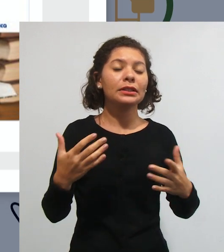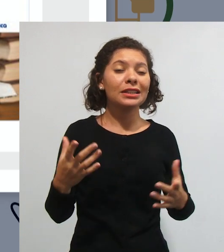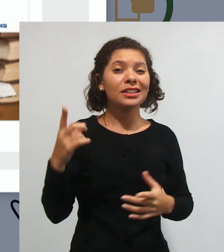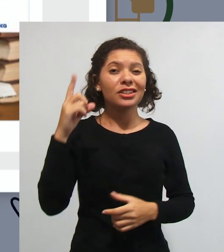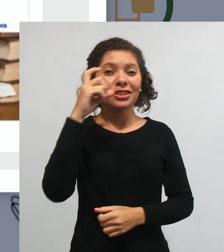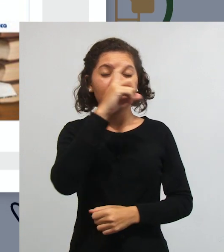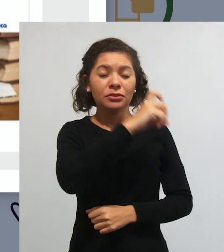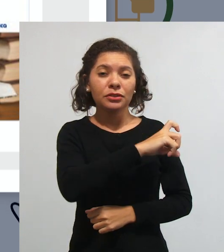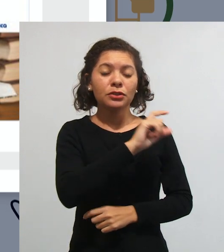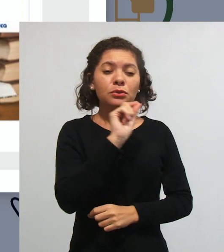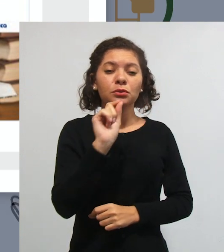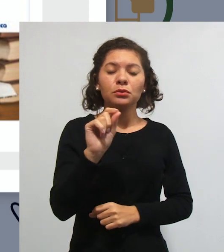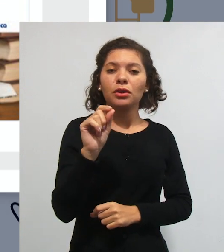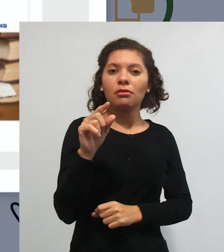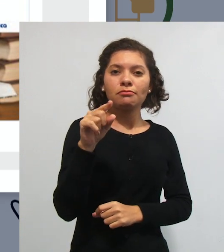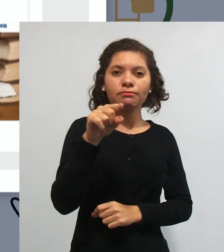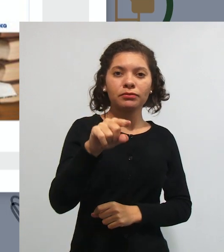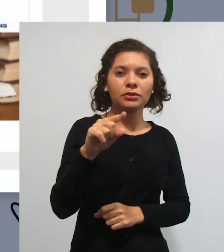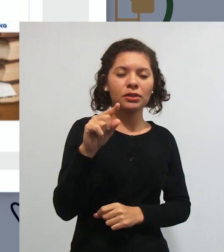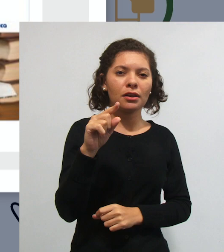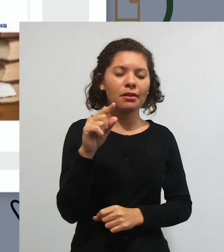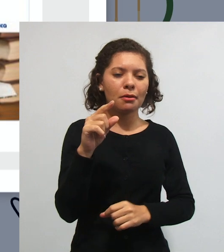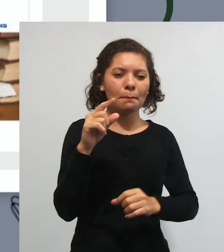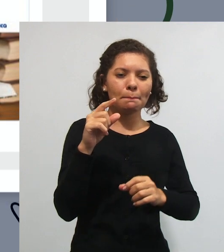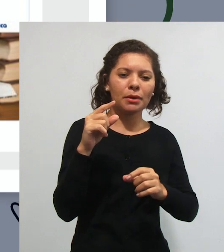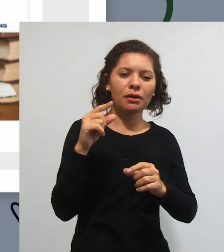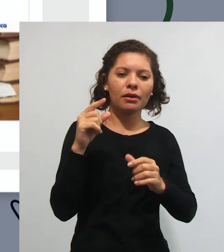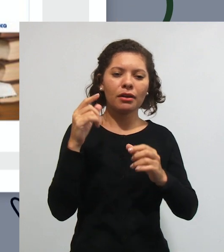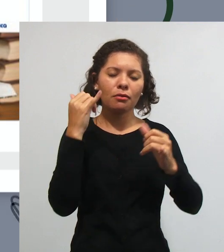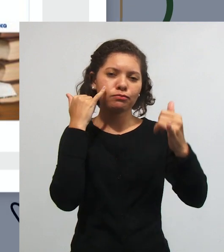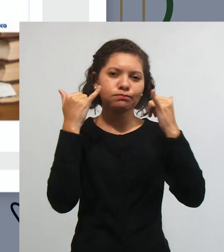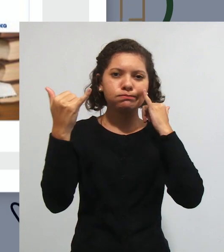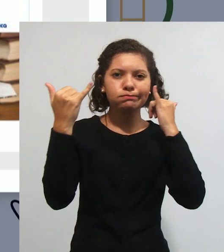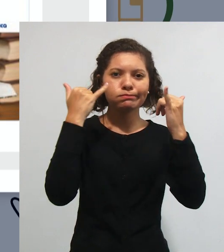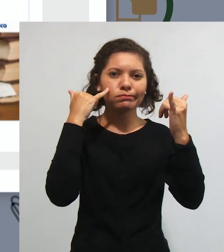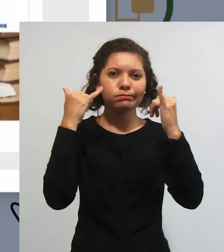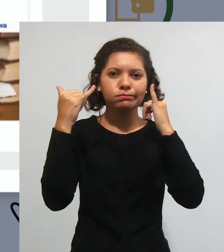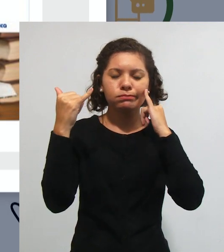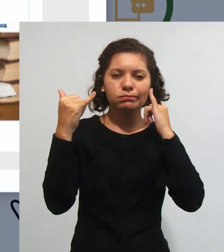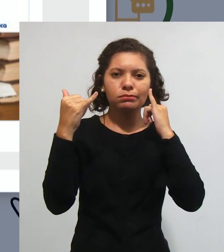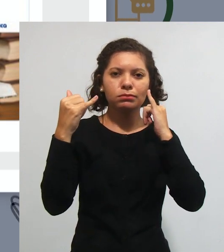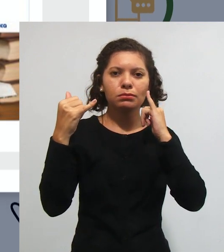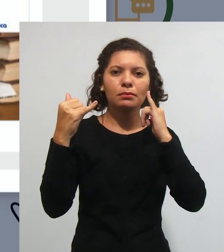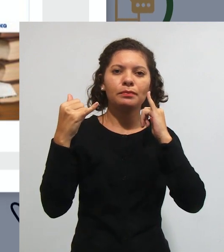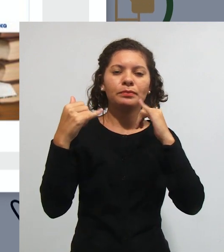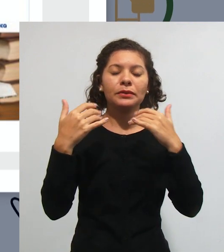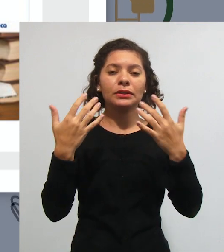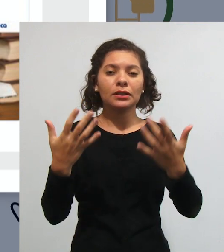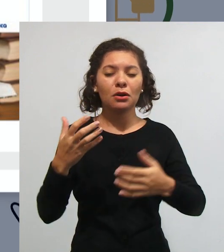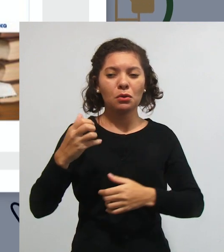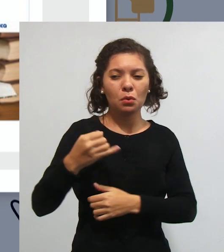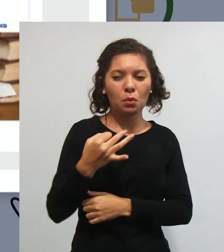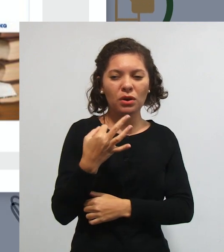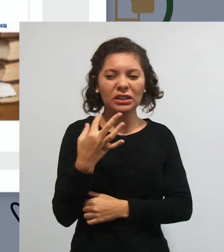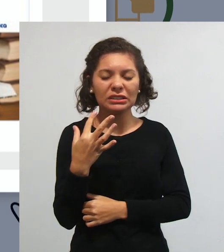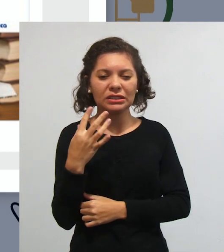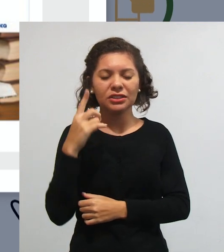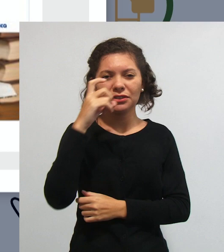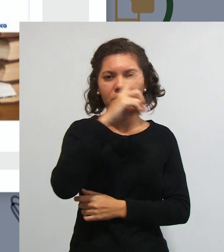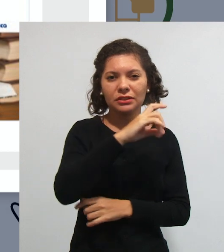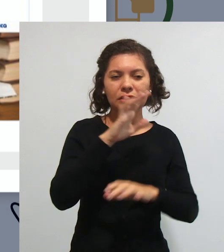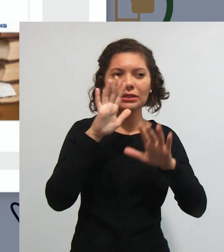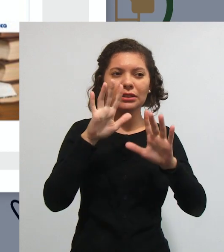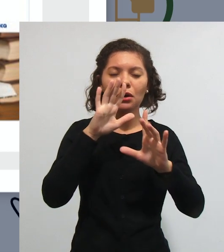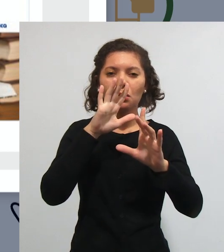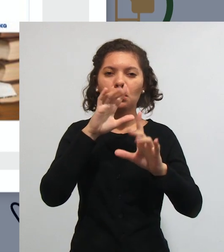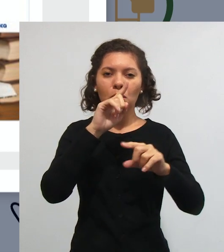difícil de você mensurar quantitativamente. Portanto, o seu objeto, a sua abordagem,